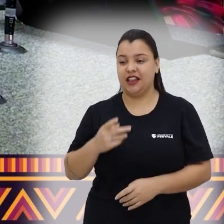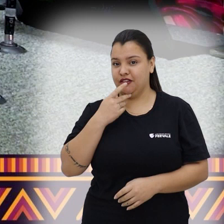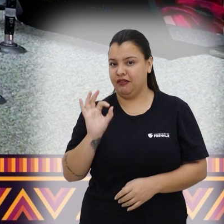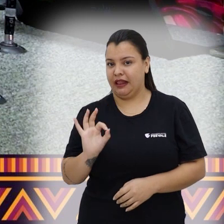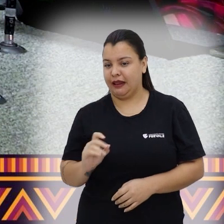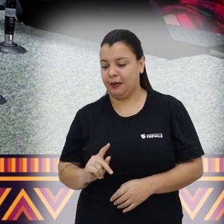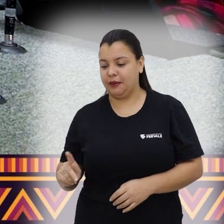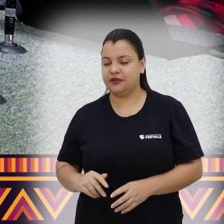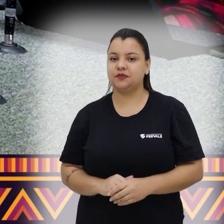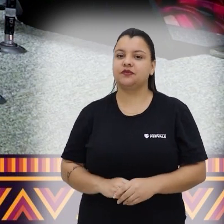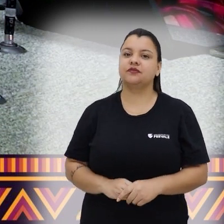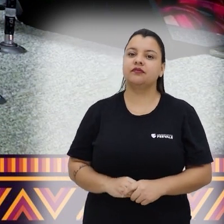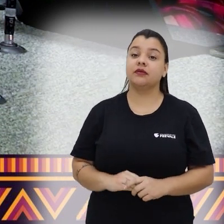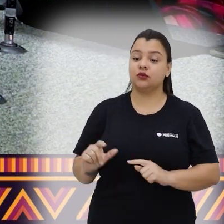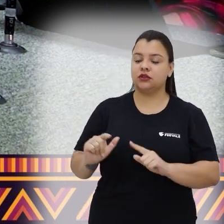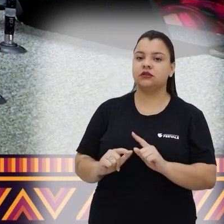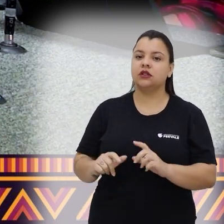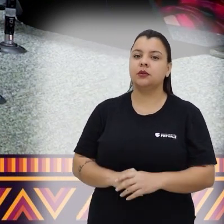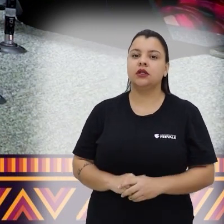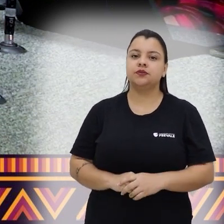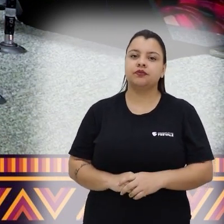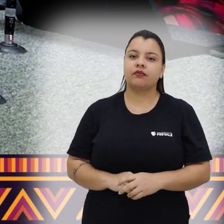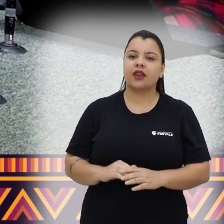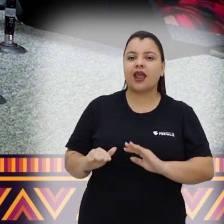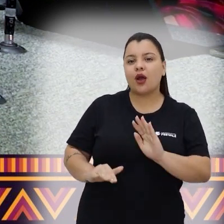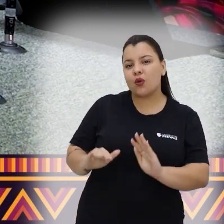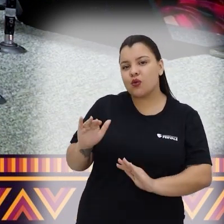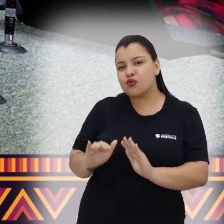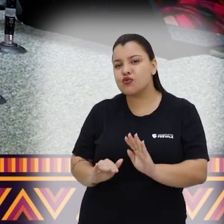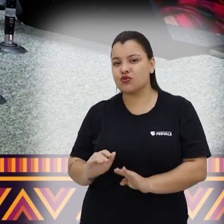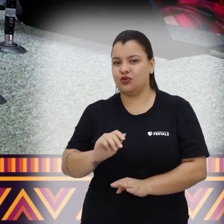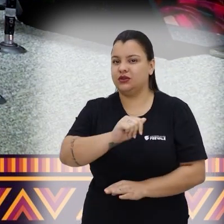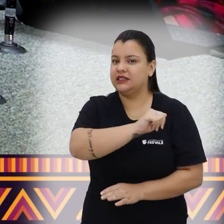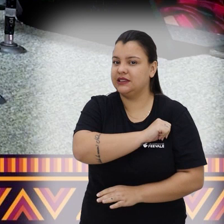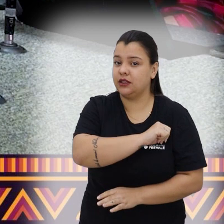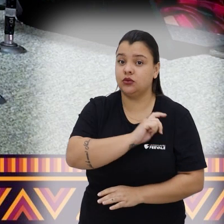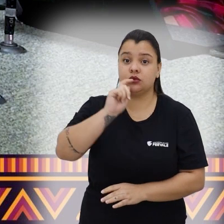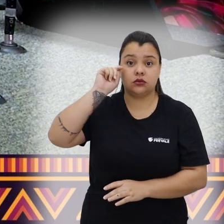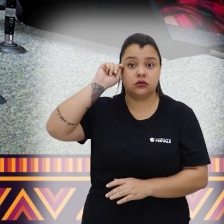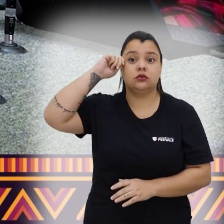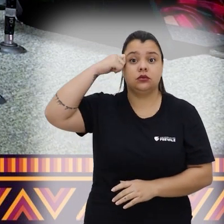isso, assim. Quando alguns alunos pretos